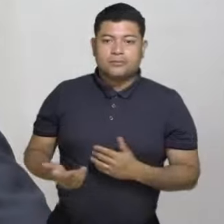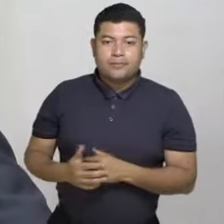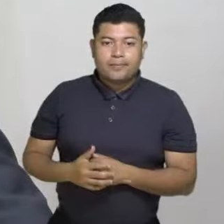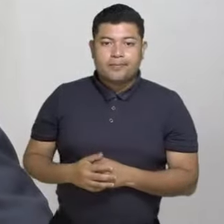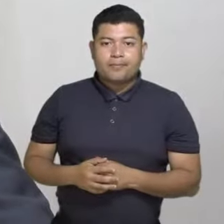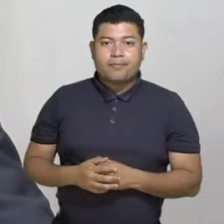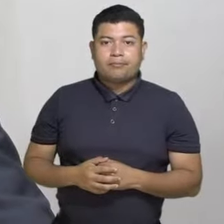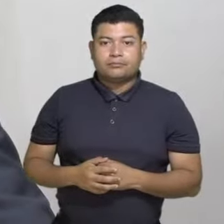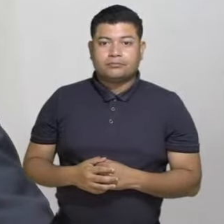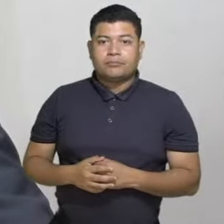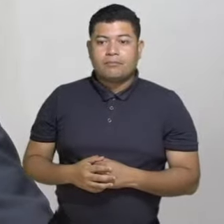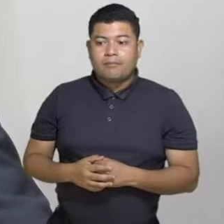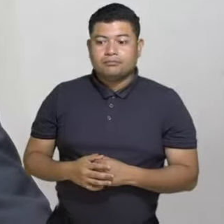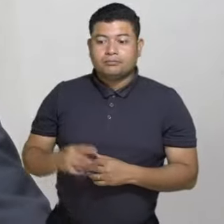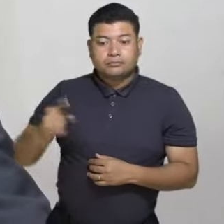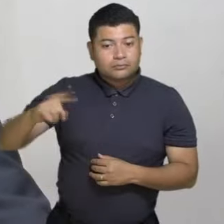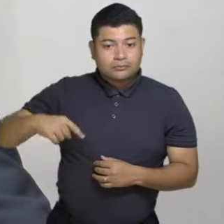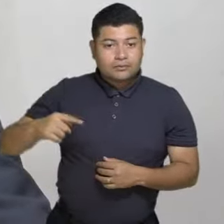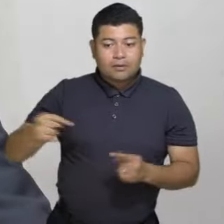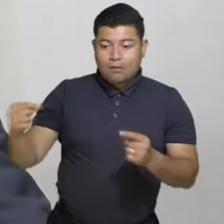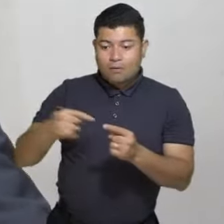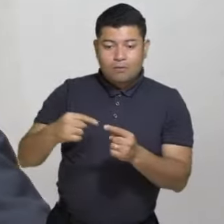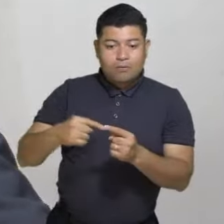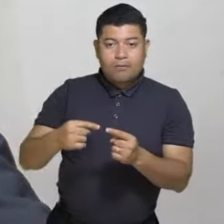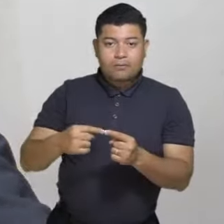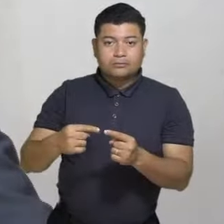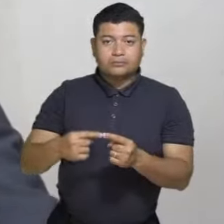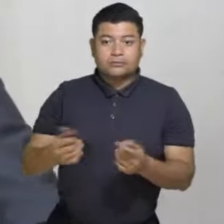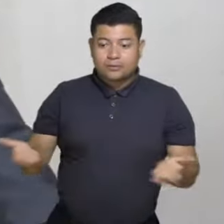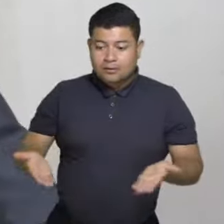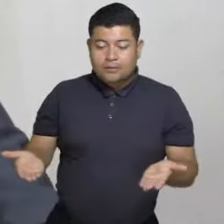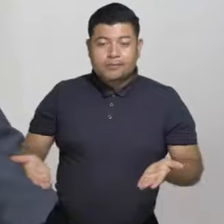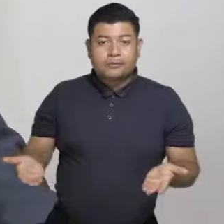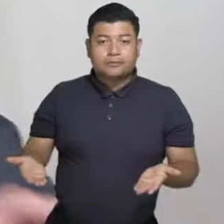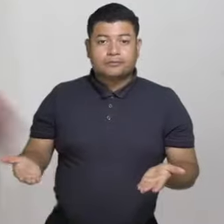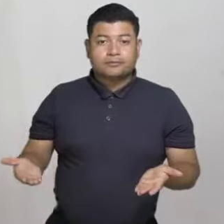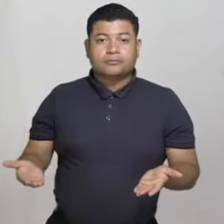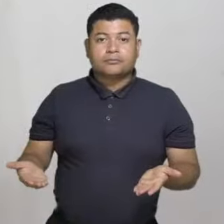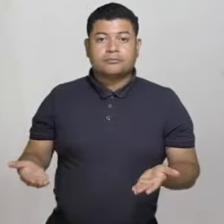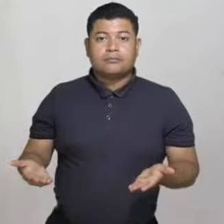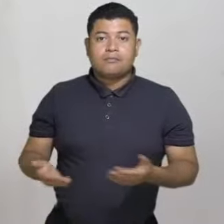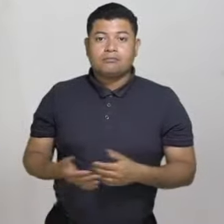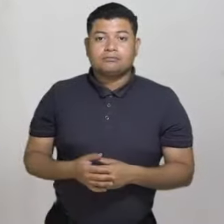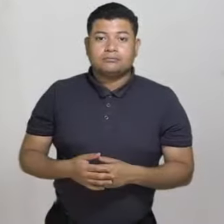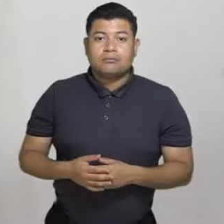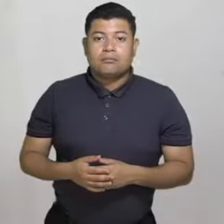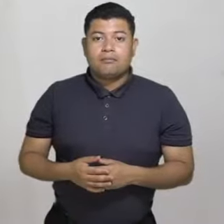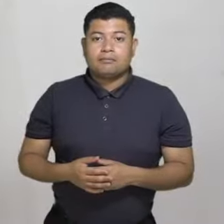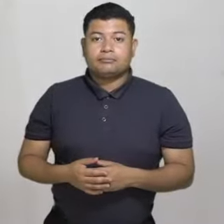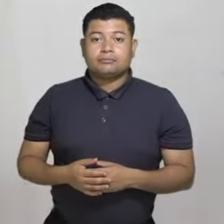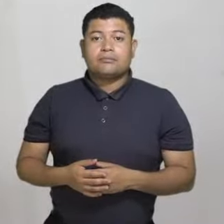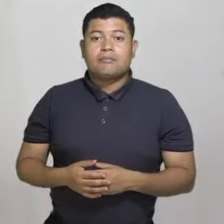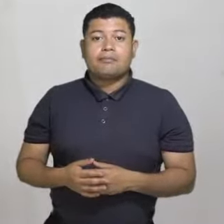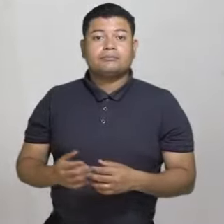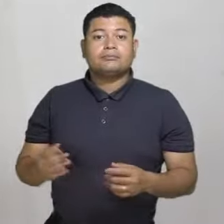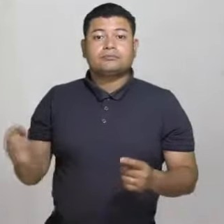E é a questão que nesse momento se apresenta, a questão que envolve